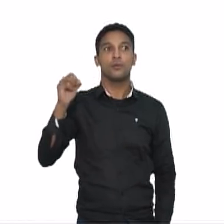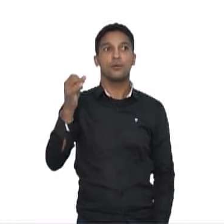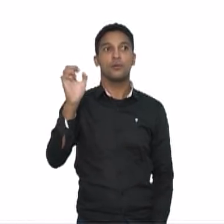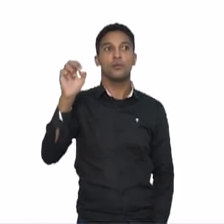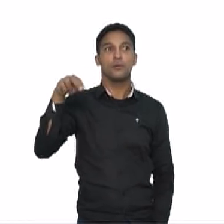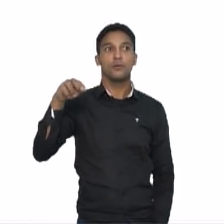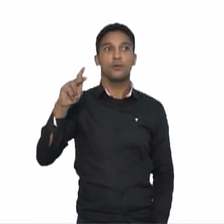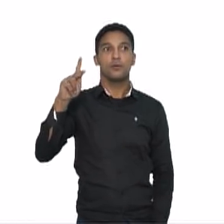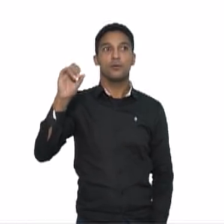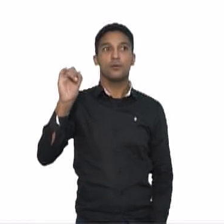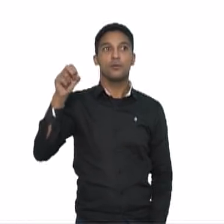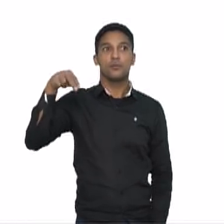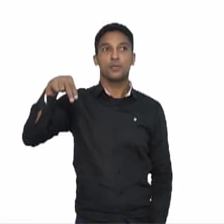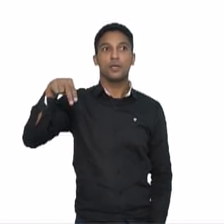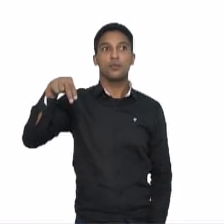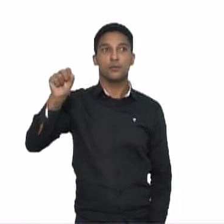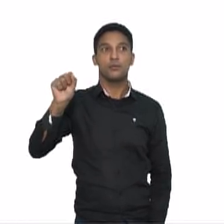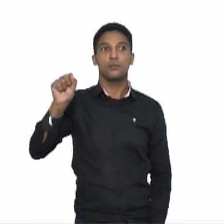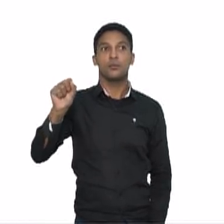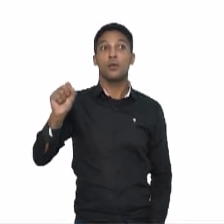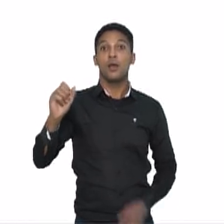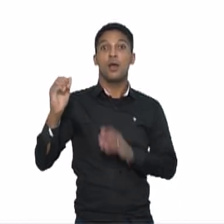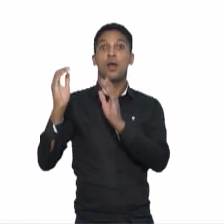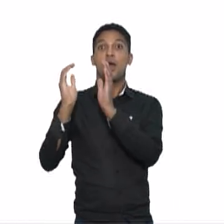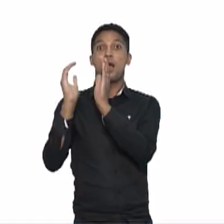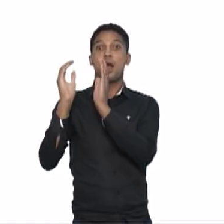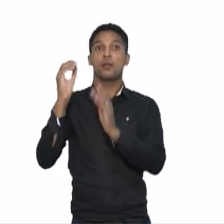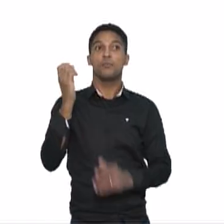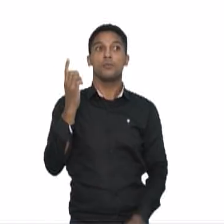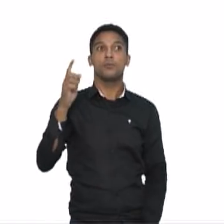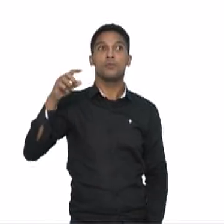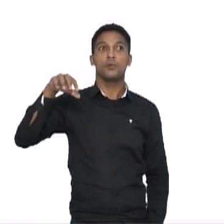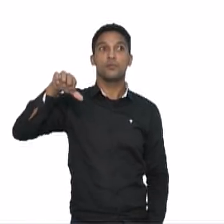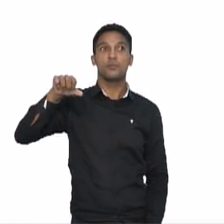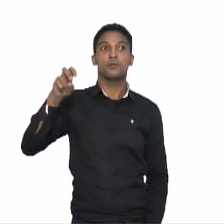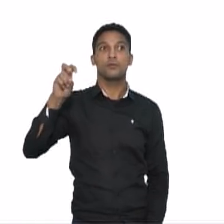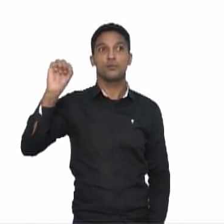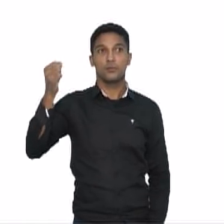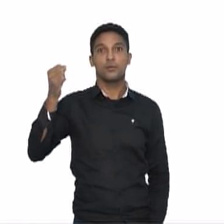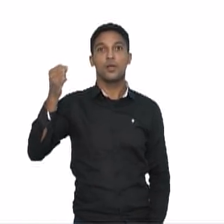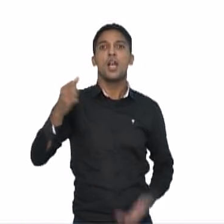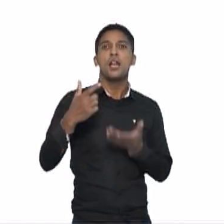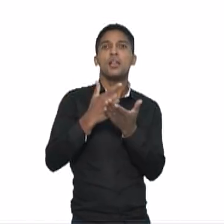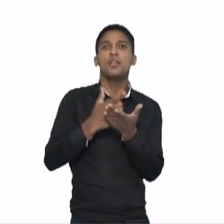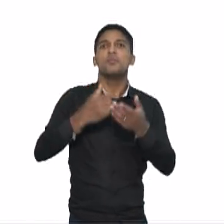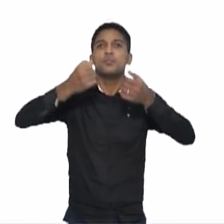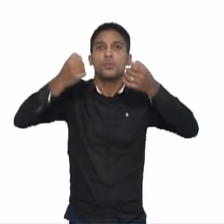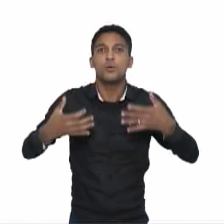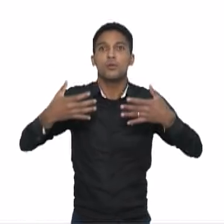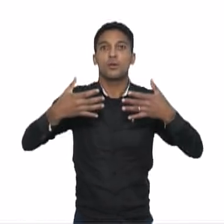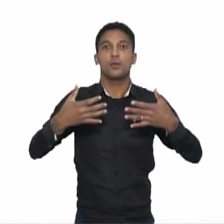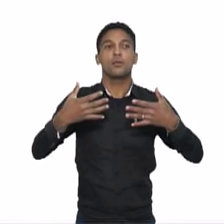mudança cultural, que vai além do recurso tecnológico, porque veja bem,